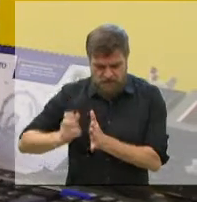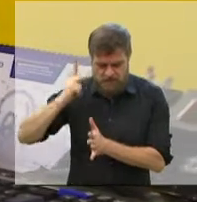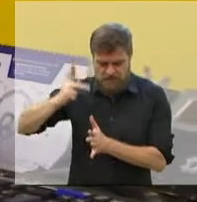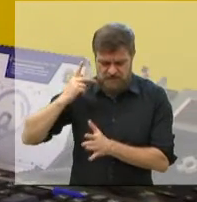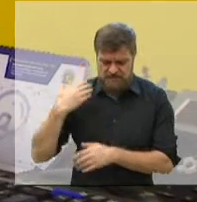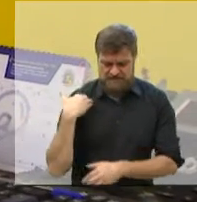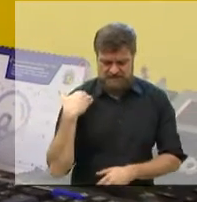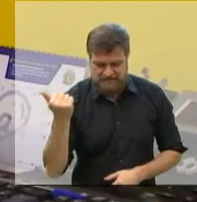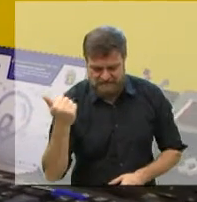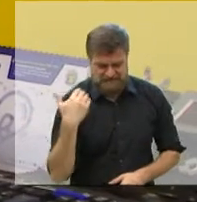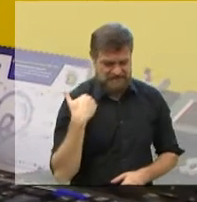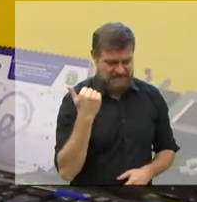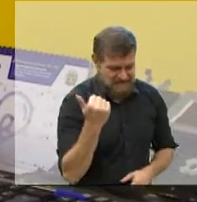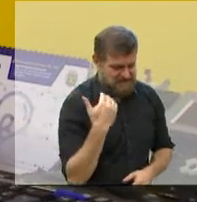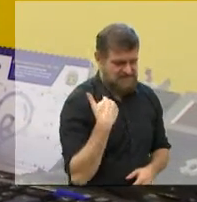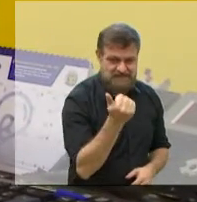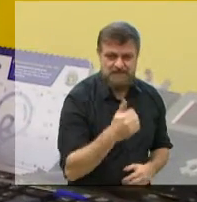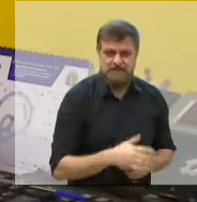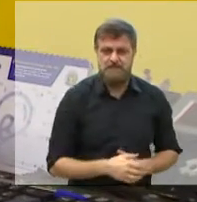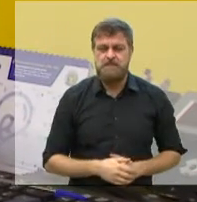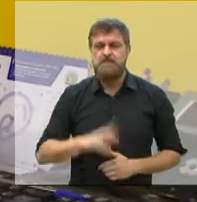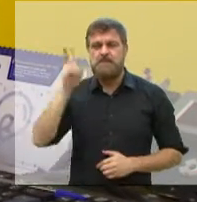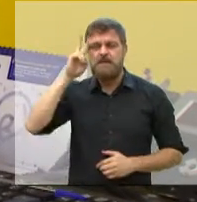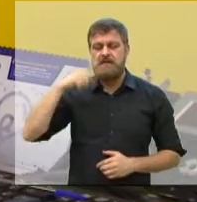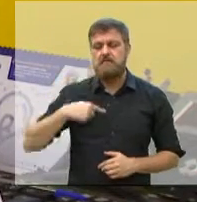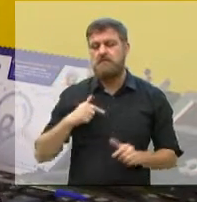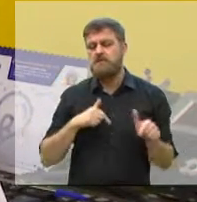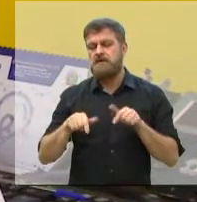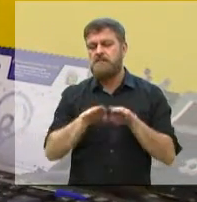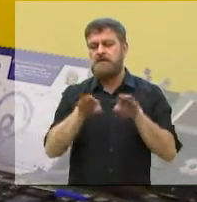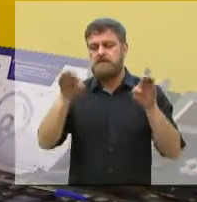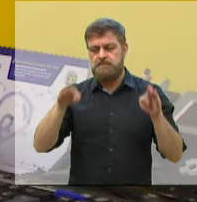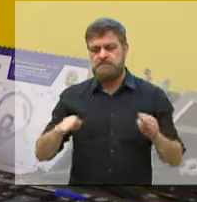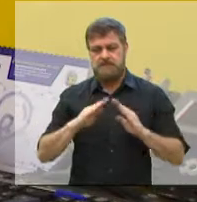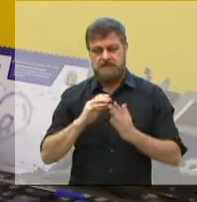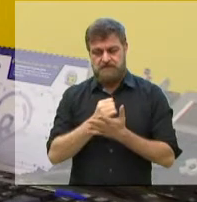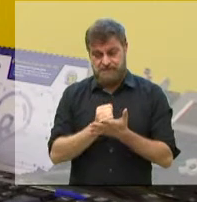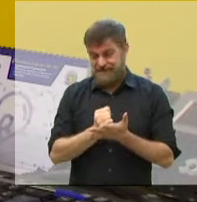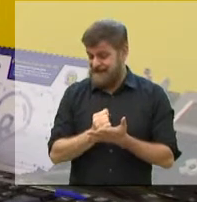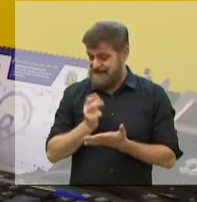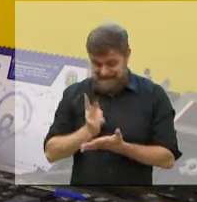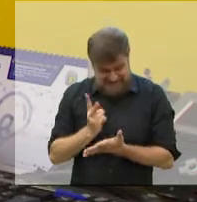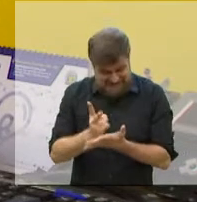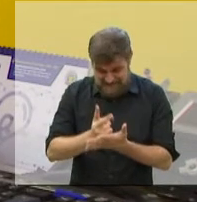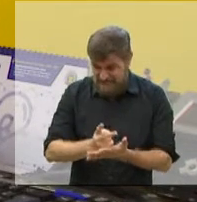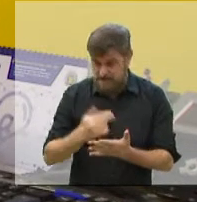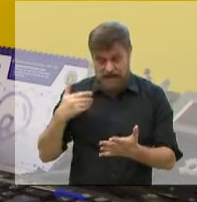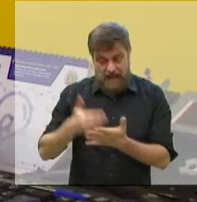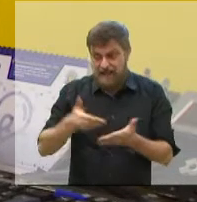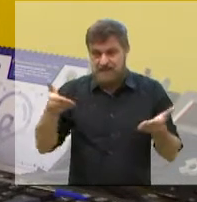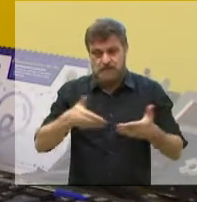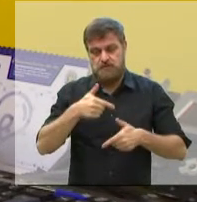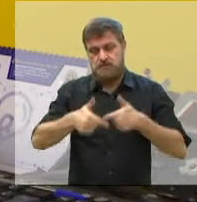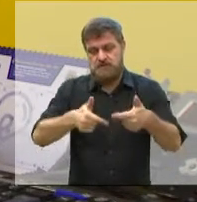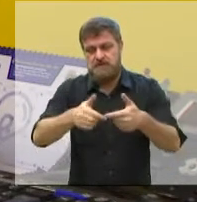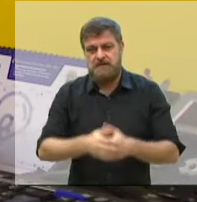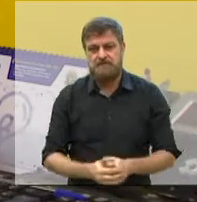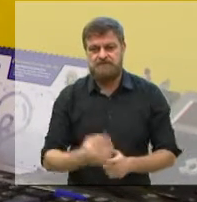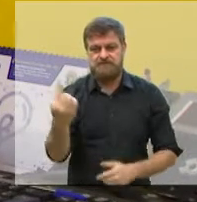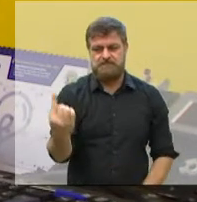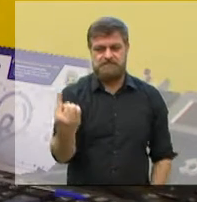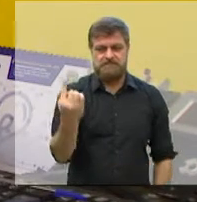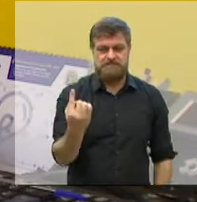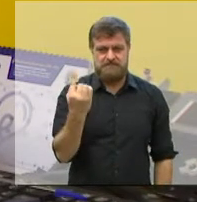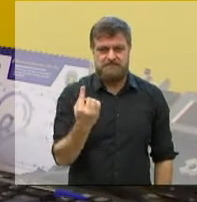né? E eu me lembro no balcão da farmácia, que eu permaneço lá até hoje, e os meninos